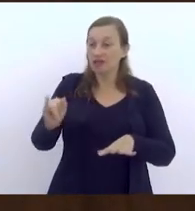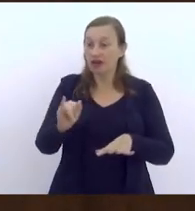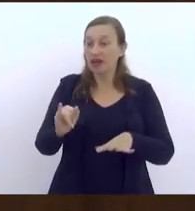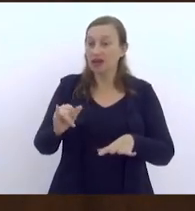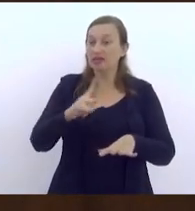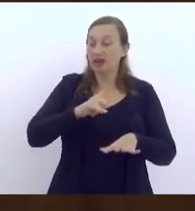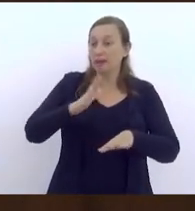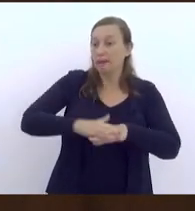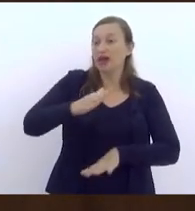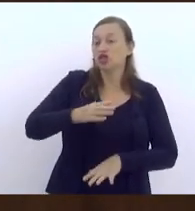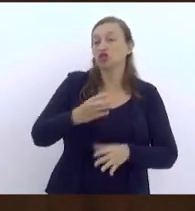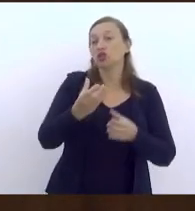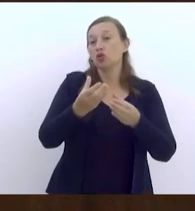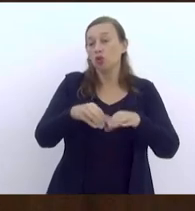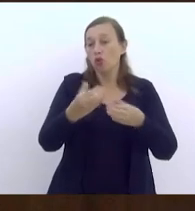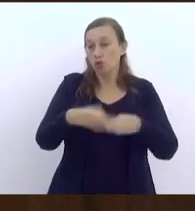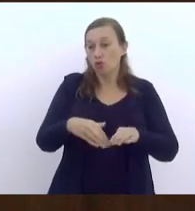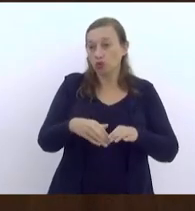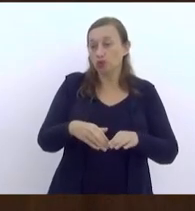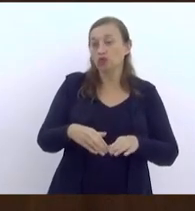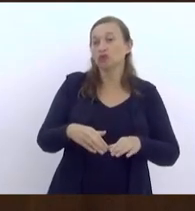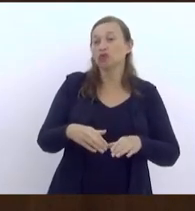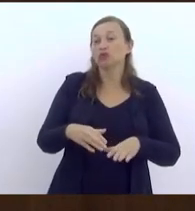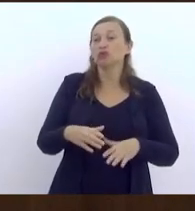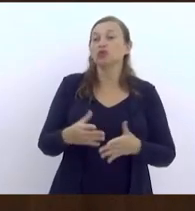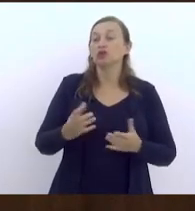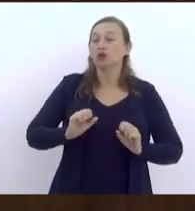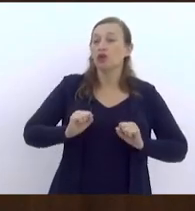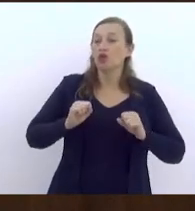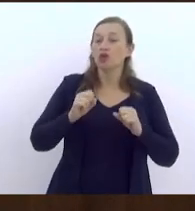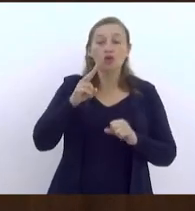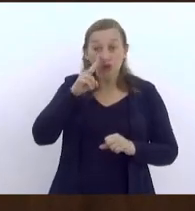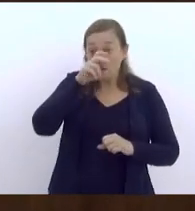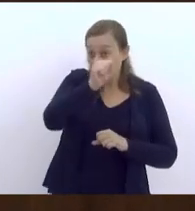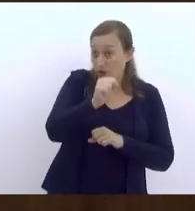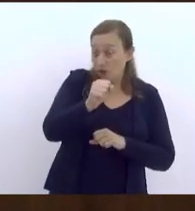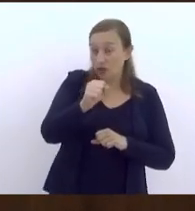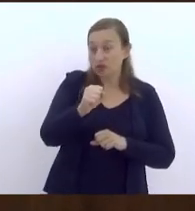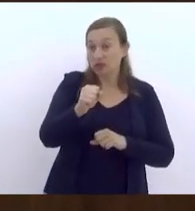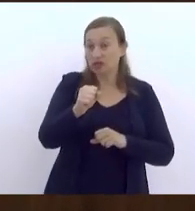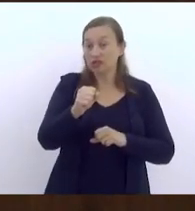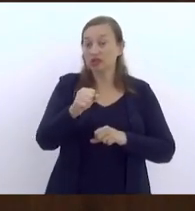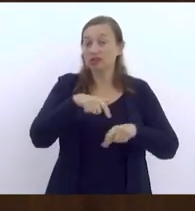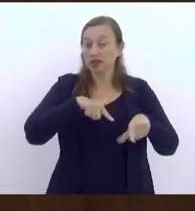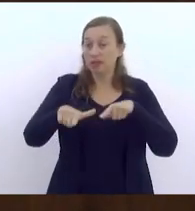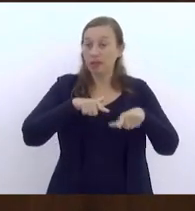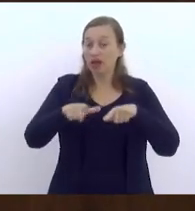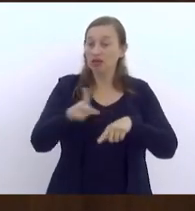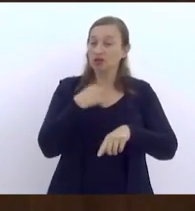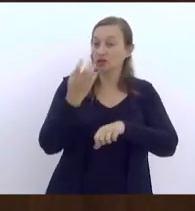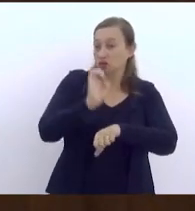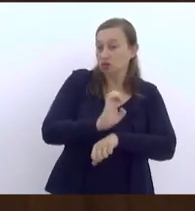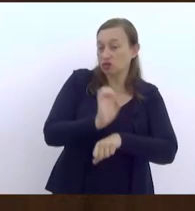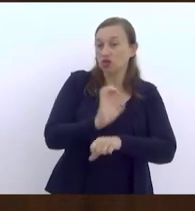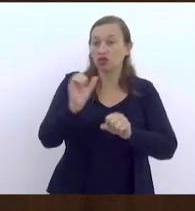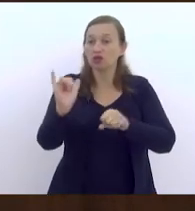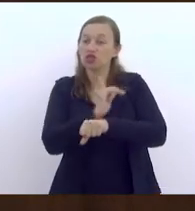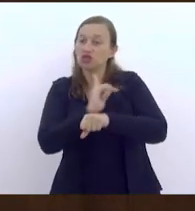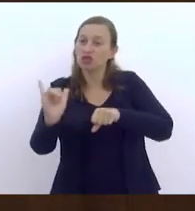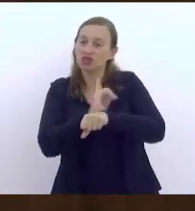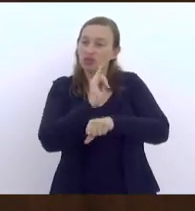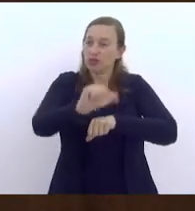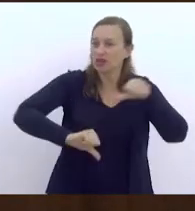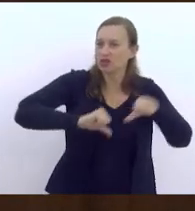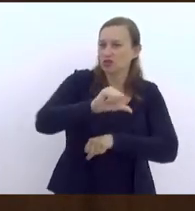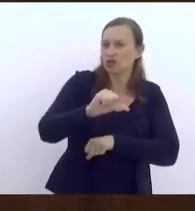concursos. Então, a Transpetro tem uma forte presença no nosso estado e é estratégica para transformar o estado do Rio de